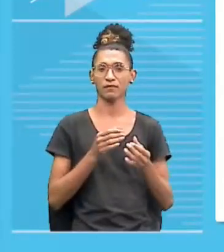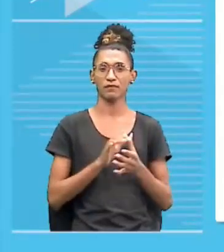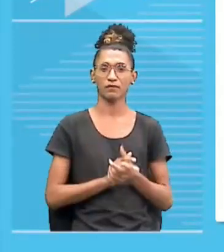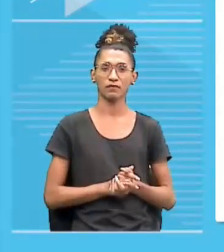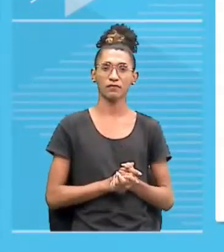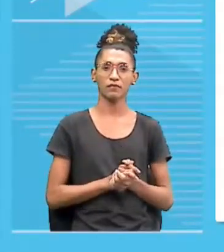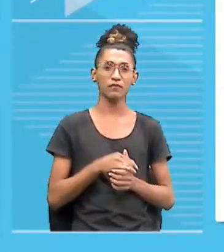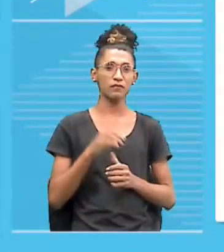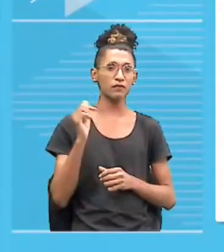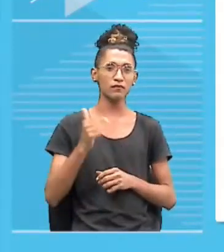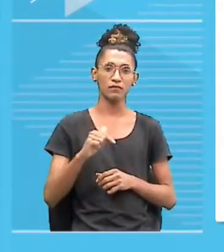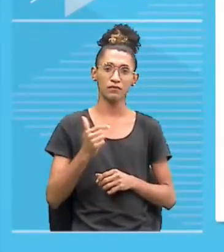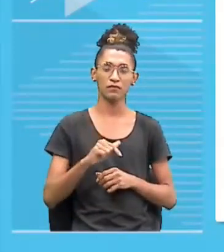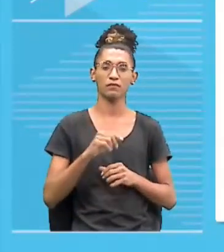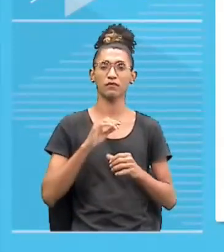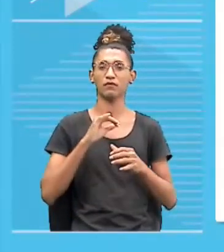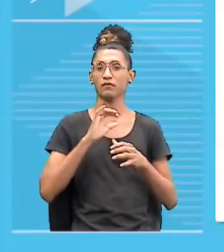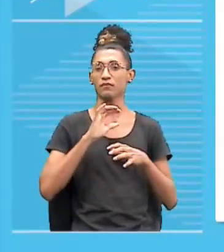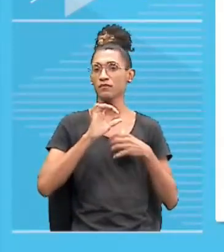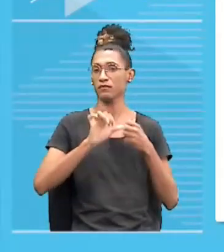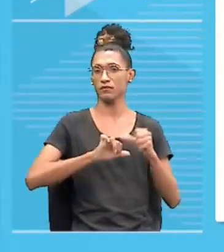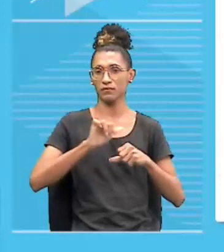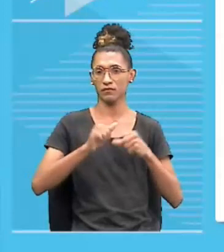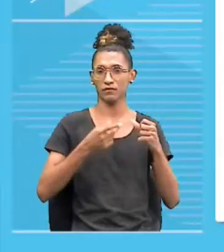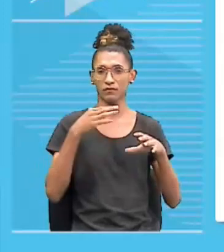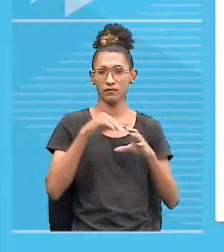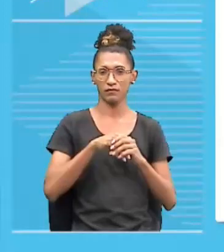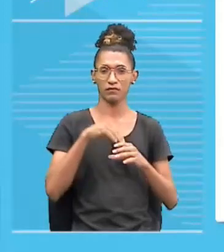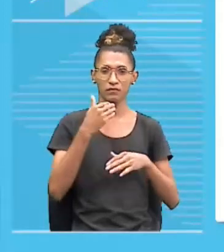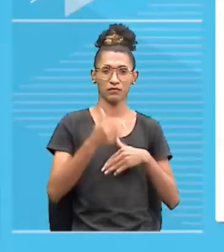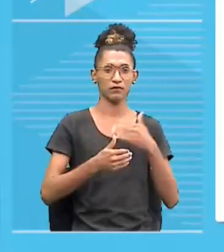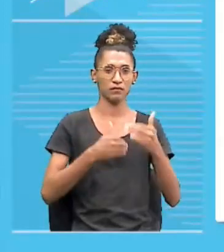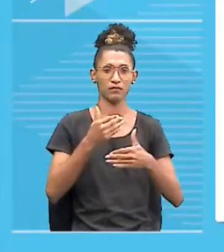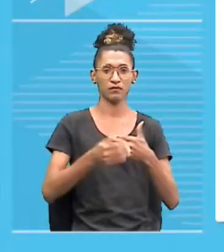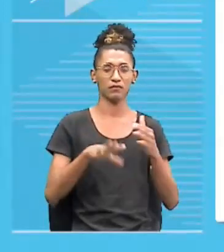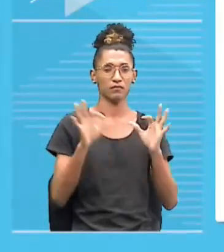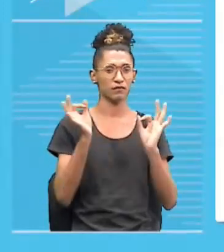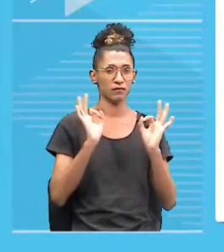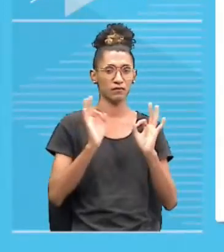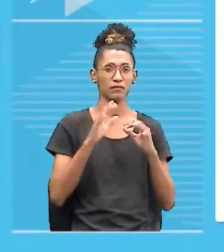não vai ter mudanças nos processos. Isso é impossível, certo?